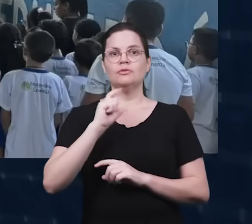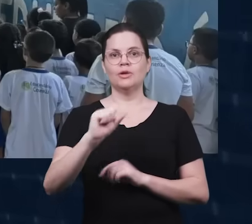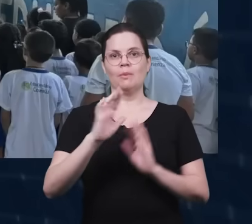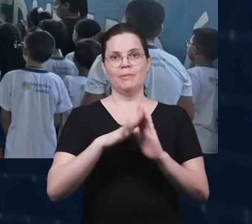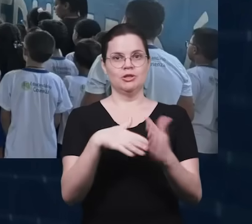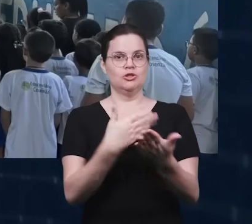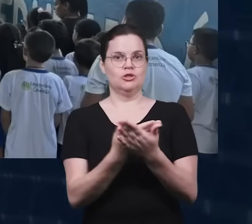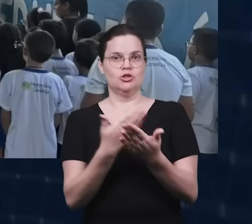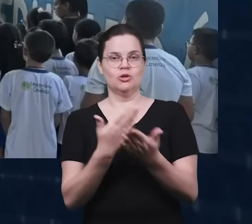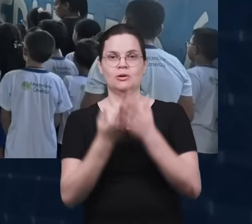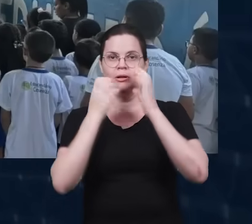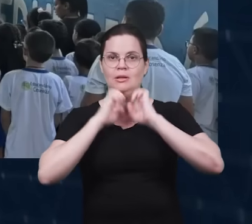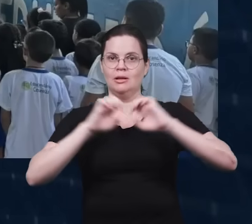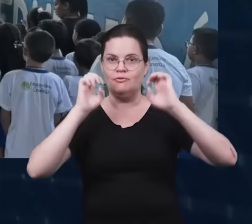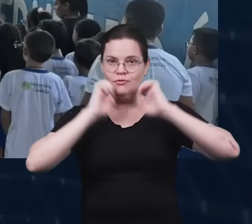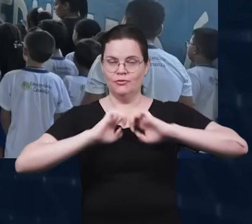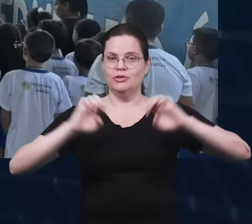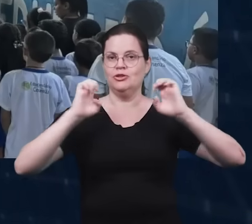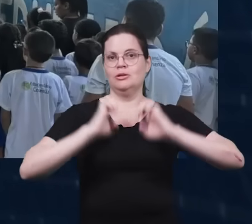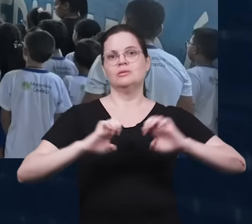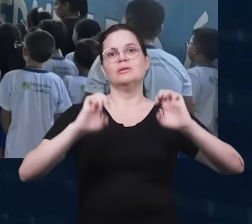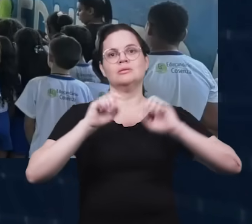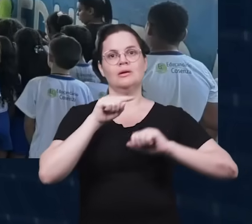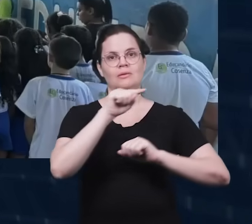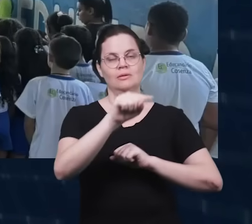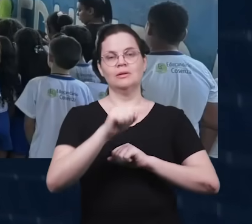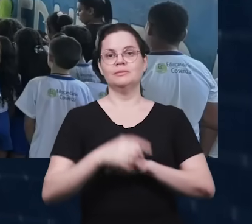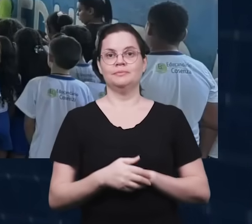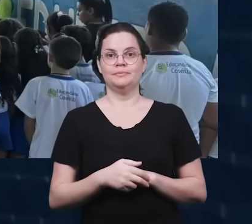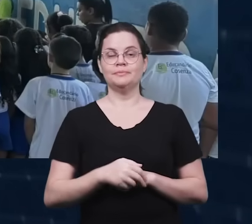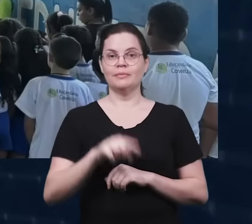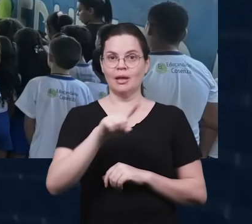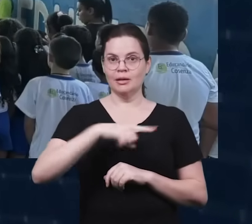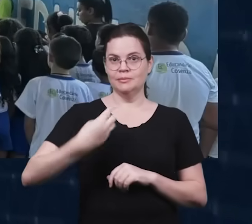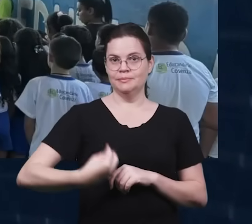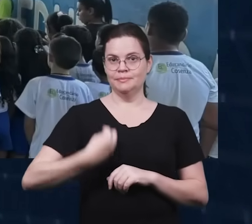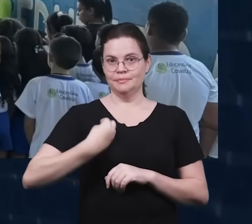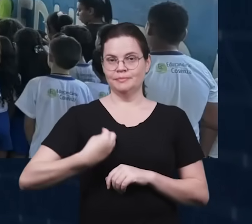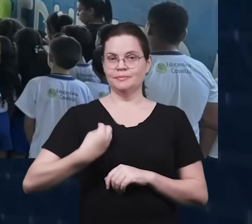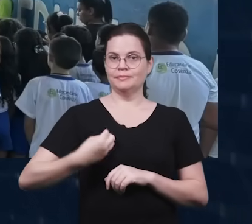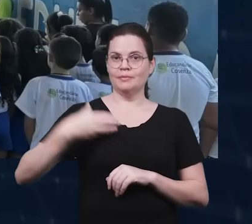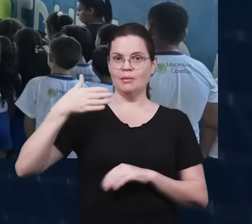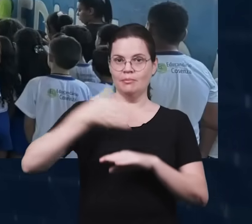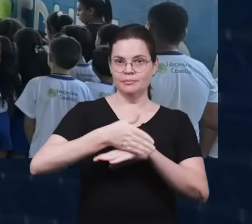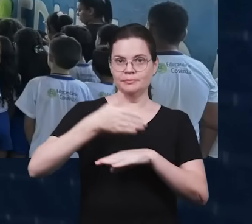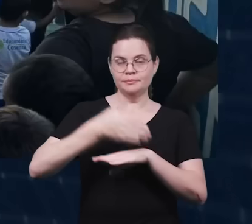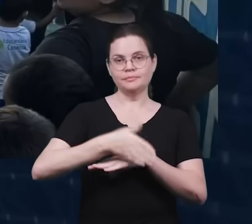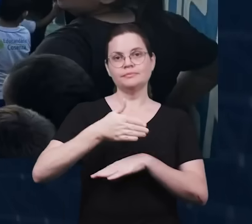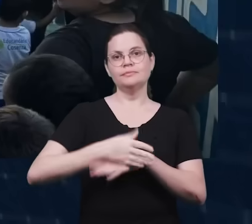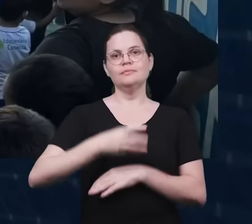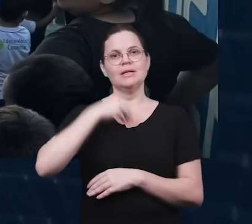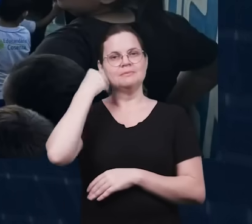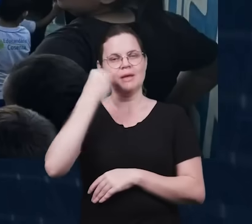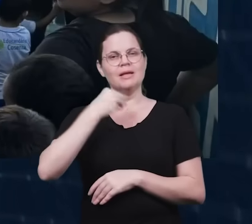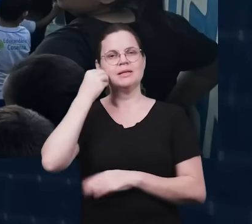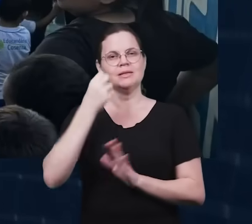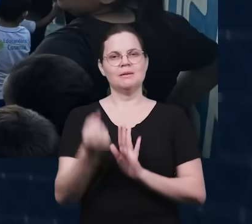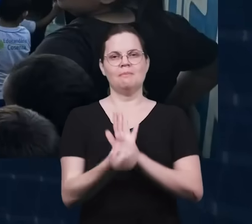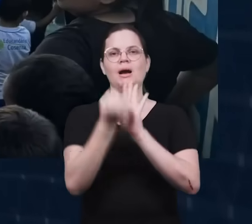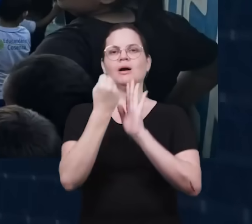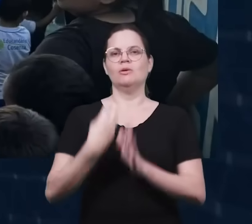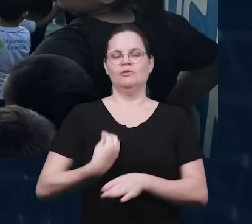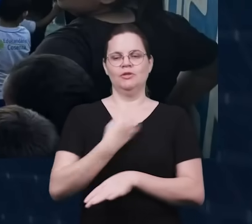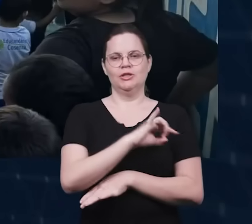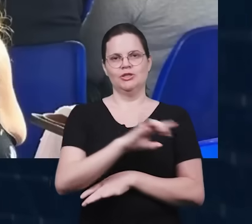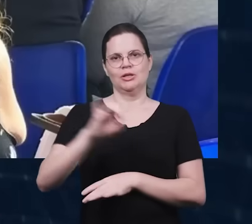uma evangelização em uma das escolas do bairro. Os participantes viveram experiências marcantes na presença